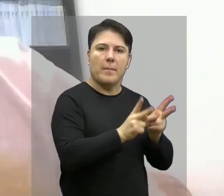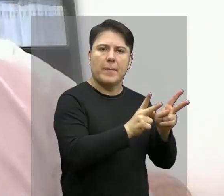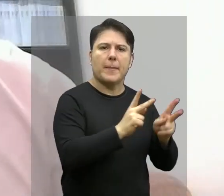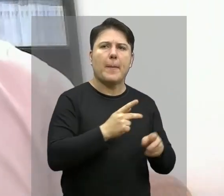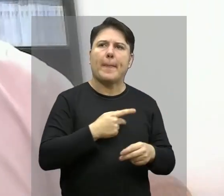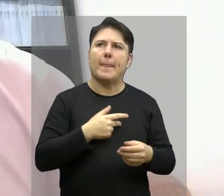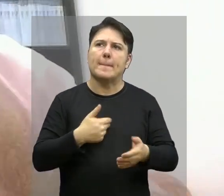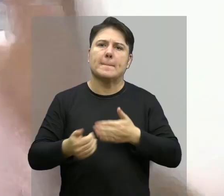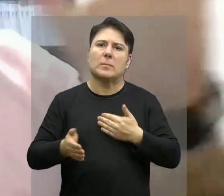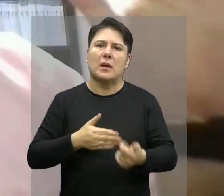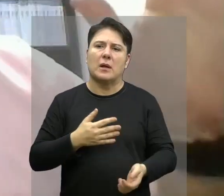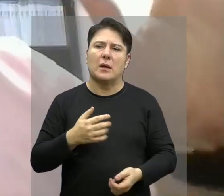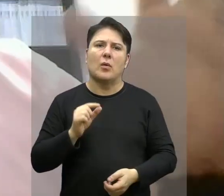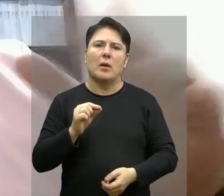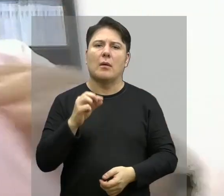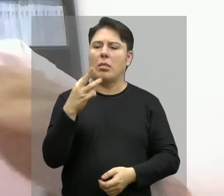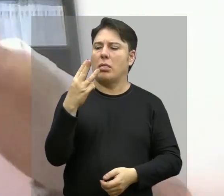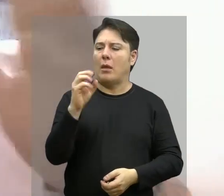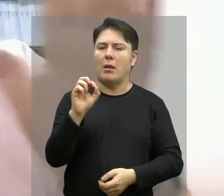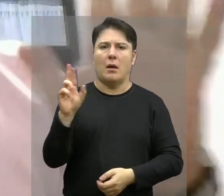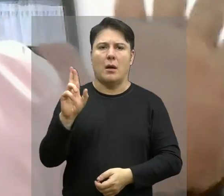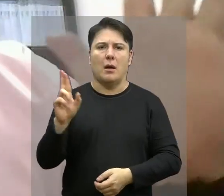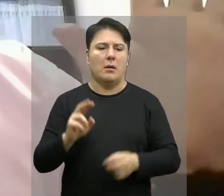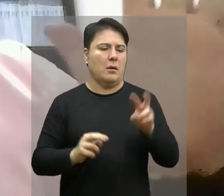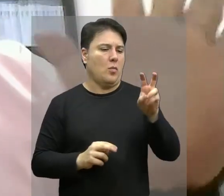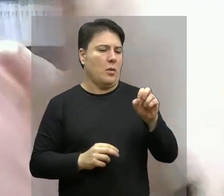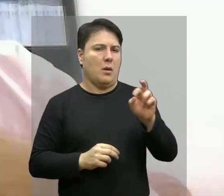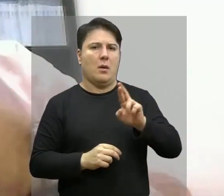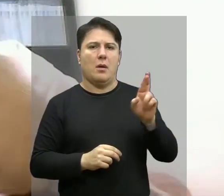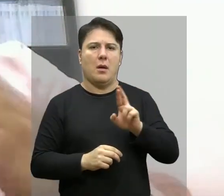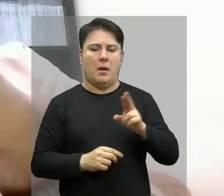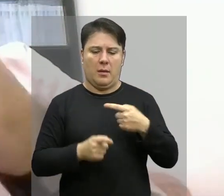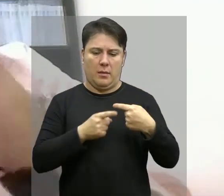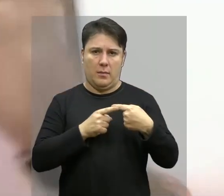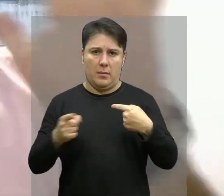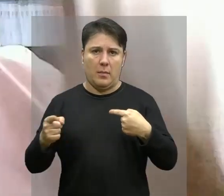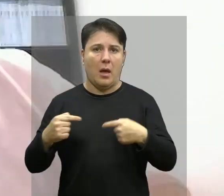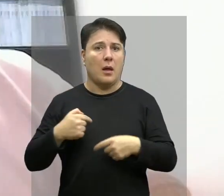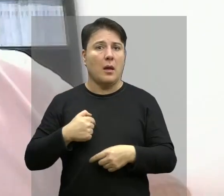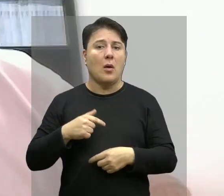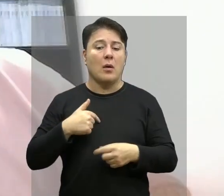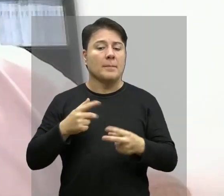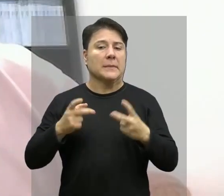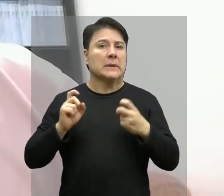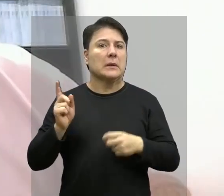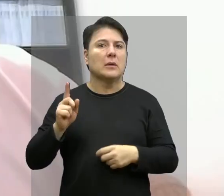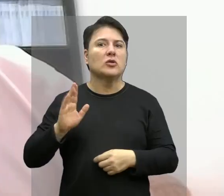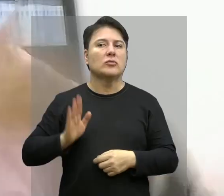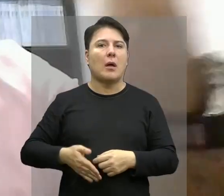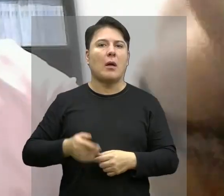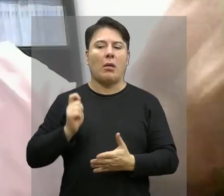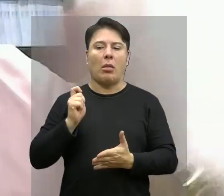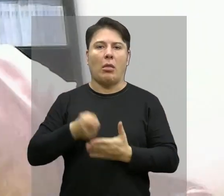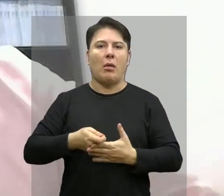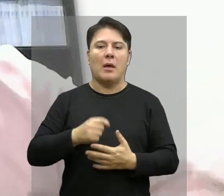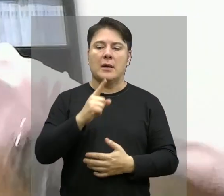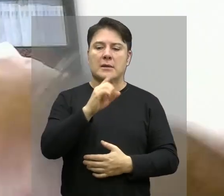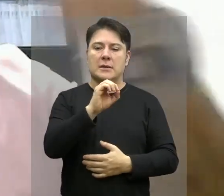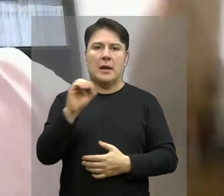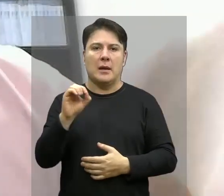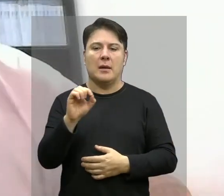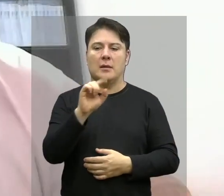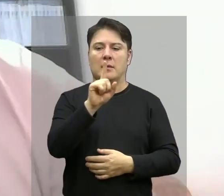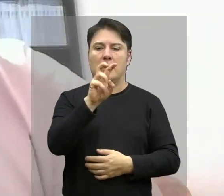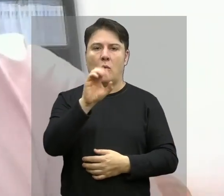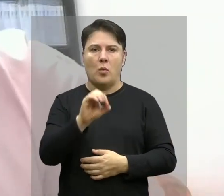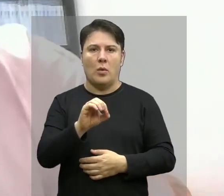qualquer valor para servir de exemplo, R$30, R$50 uma média na semana, eu sem perceber já estou com 100, daqui a pouco 150,